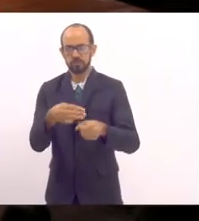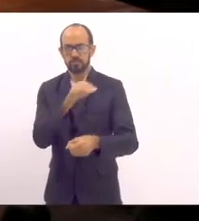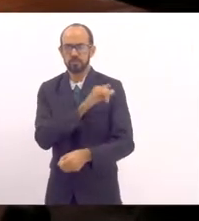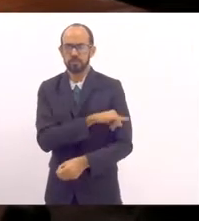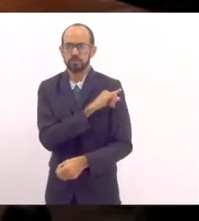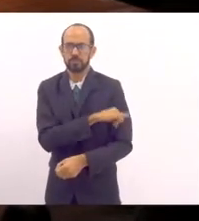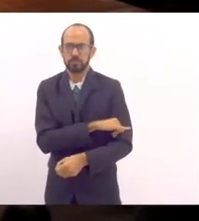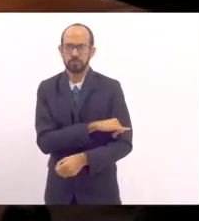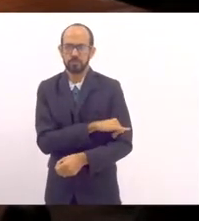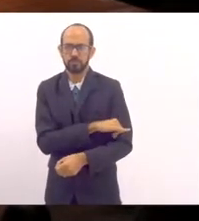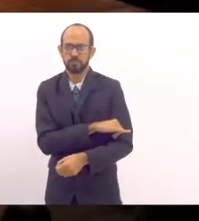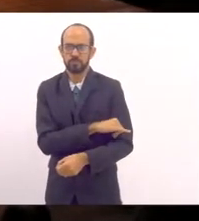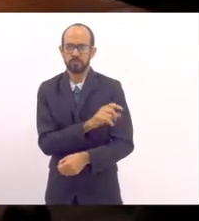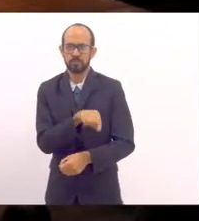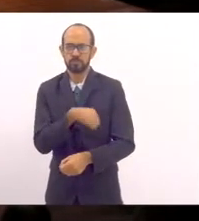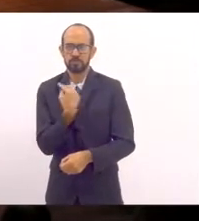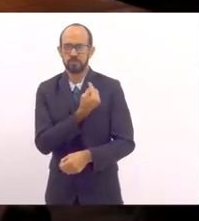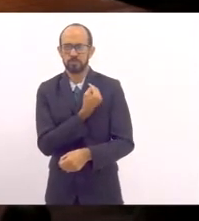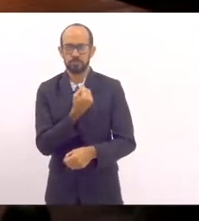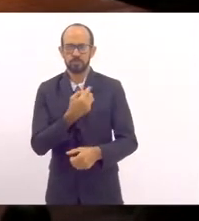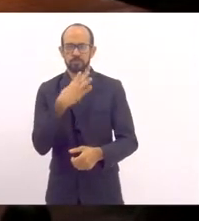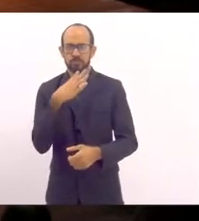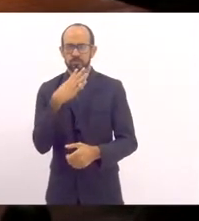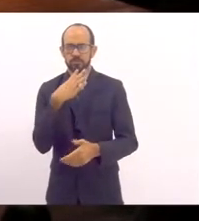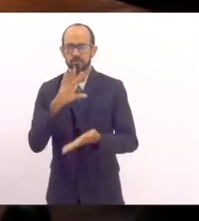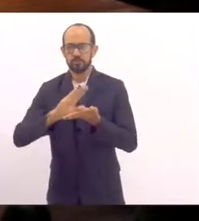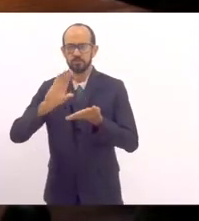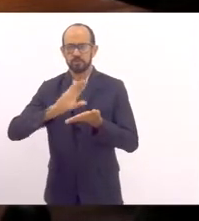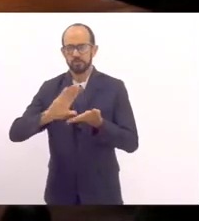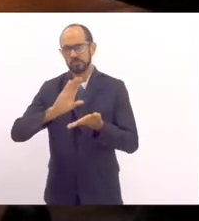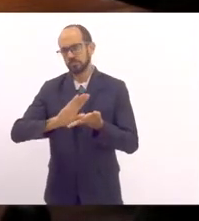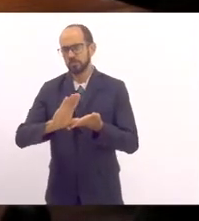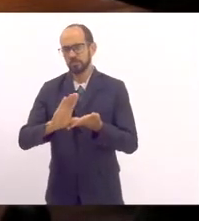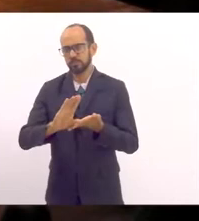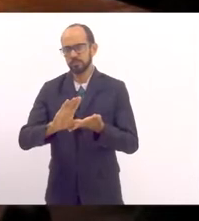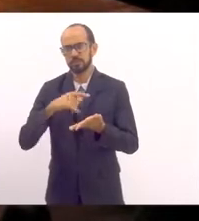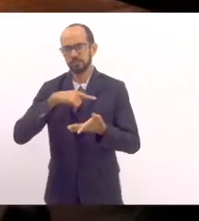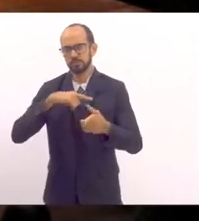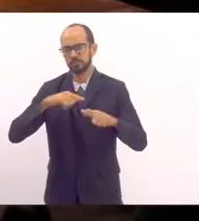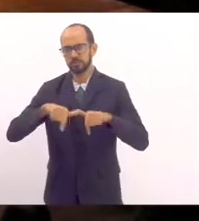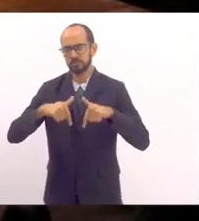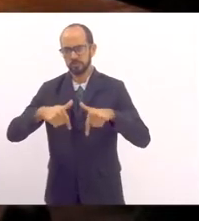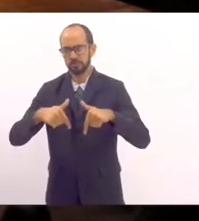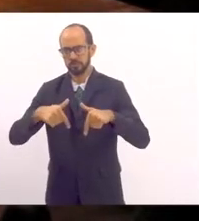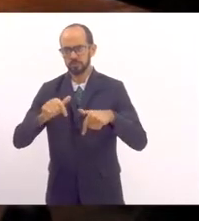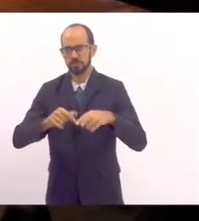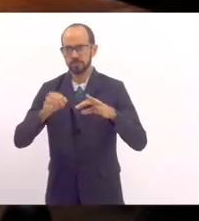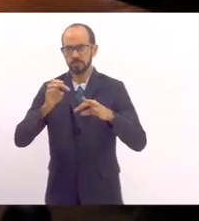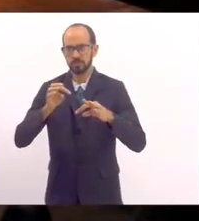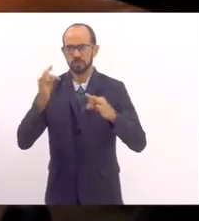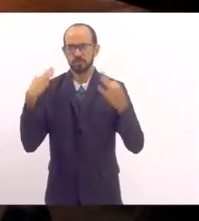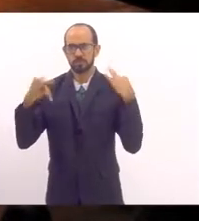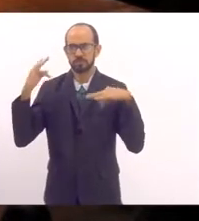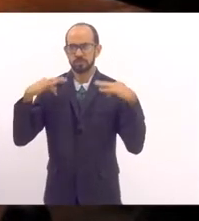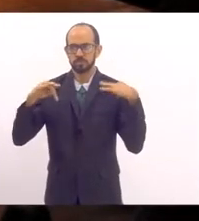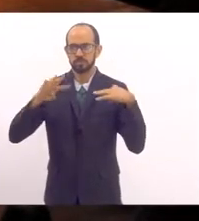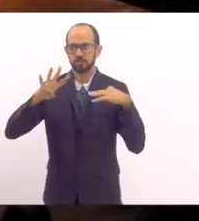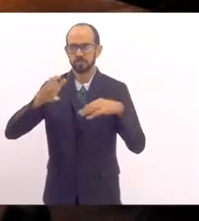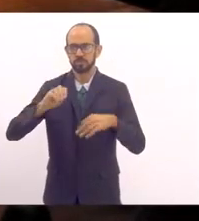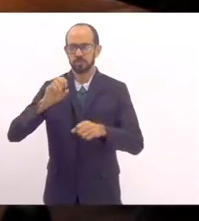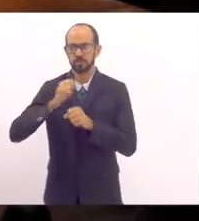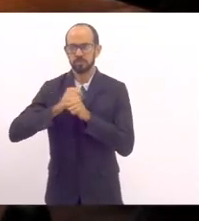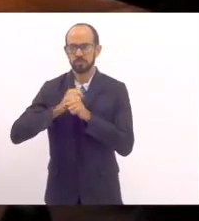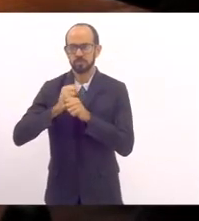gente conhece o Conselho Estadual, a gente tem uma atuação na área de turismo já há uns 40 anos